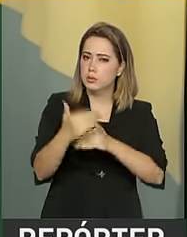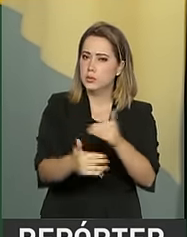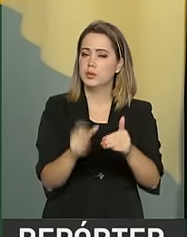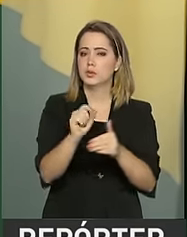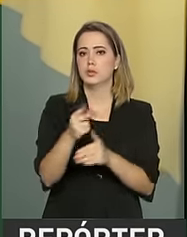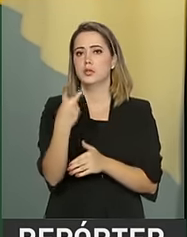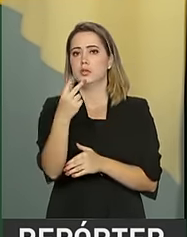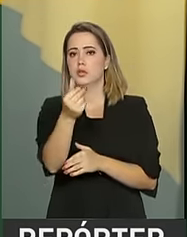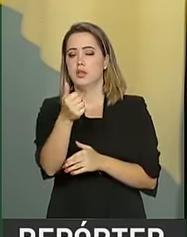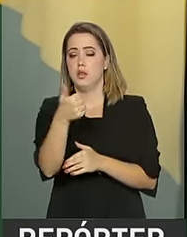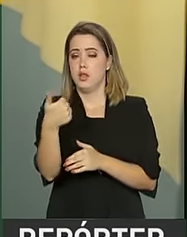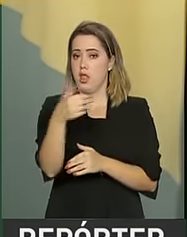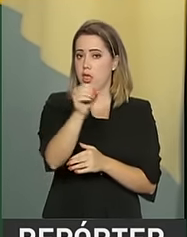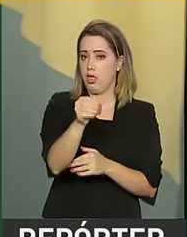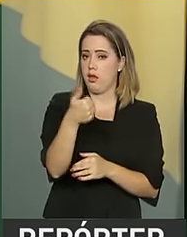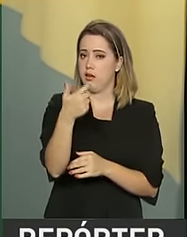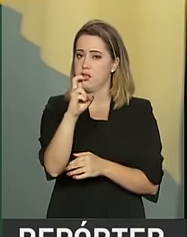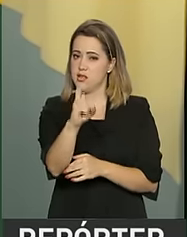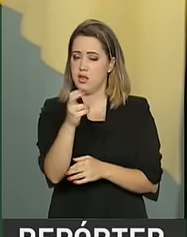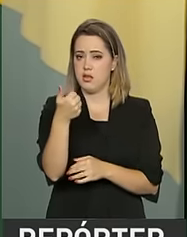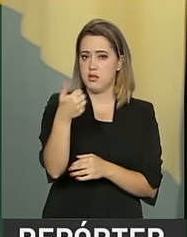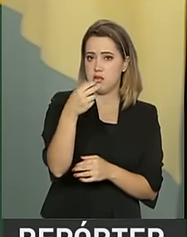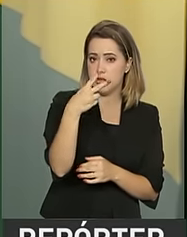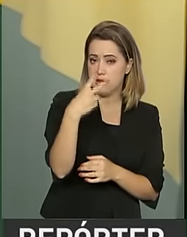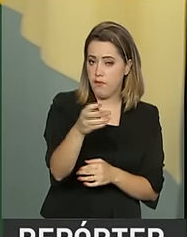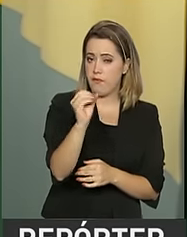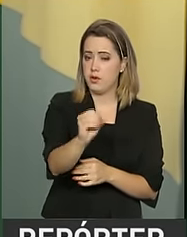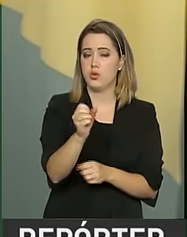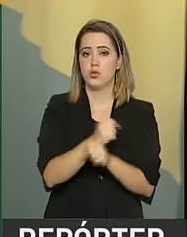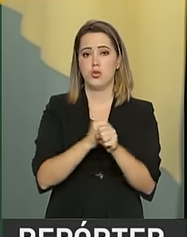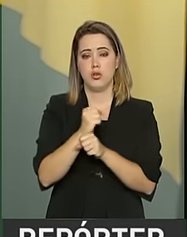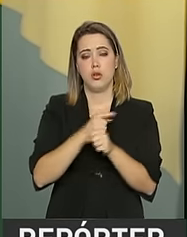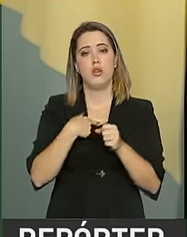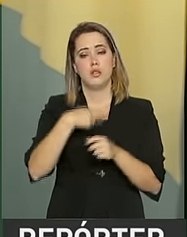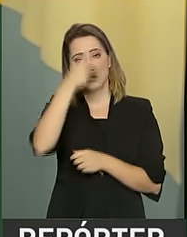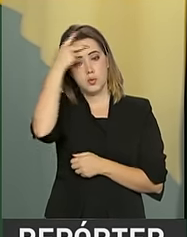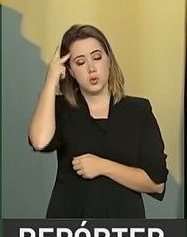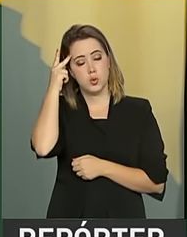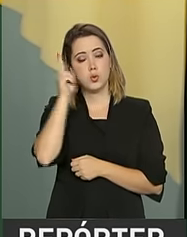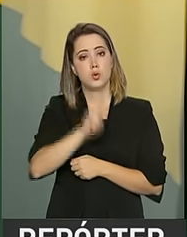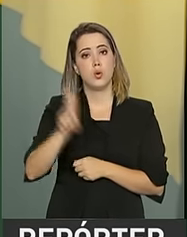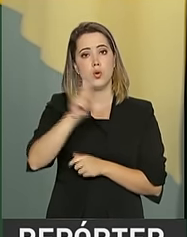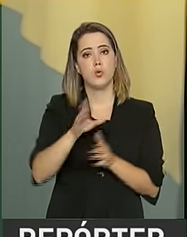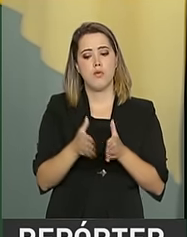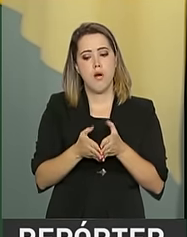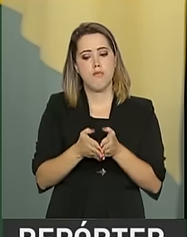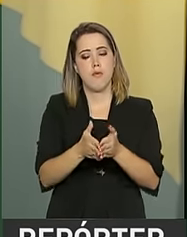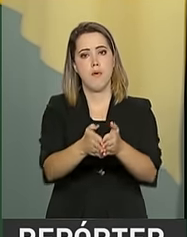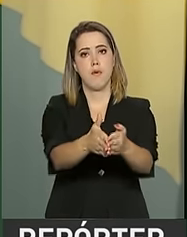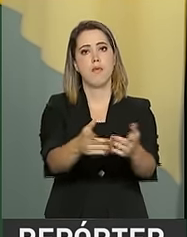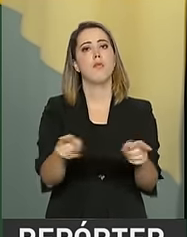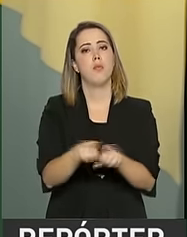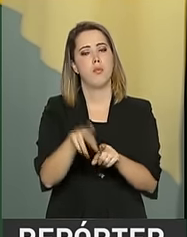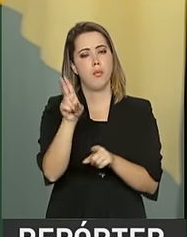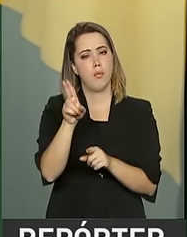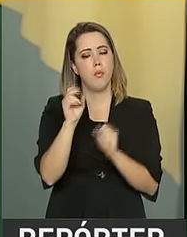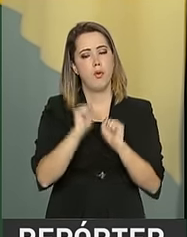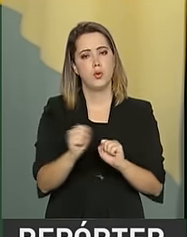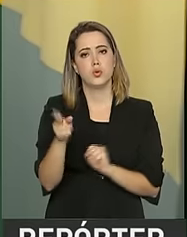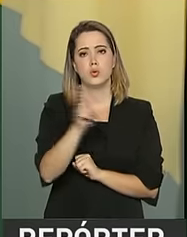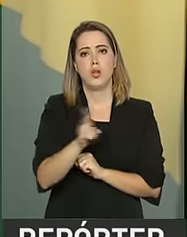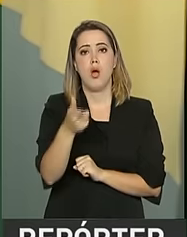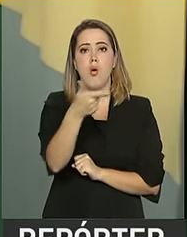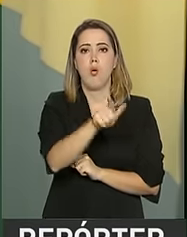que em 10 15 20 anos aqueles que usam lancha possam usar outro transporte aqueles que se servem da